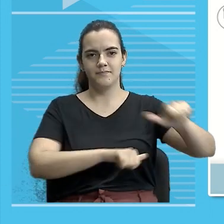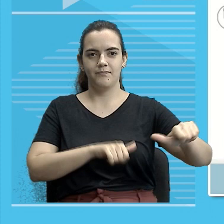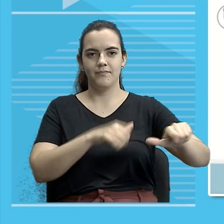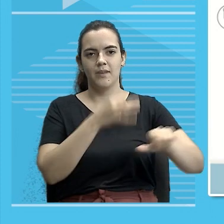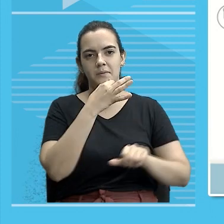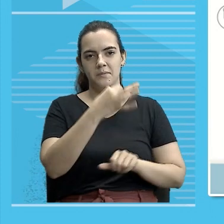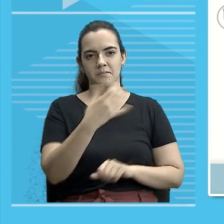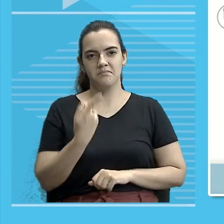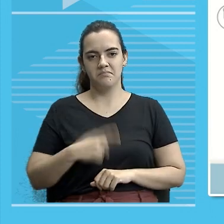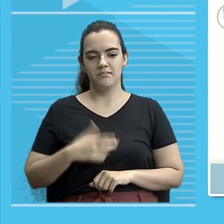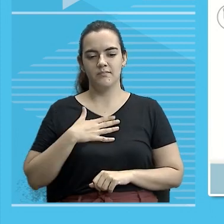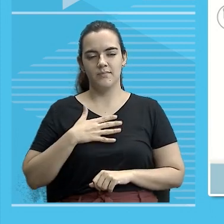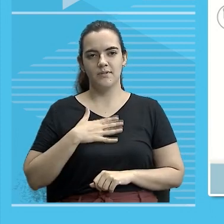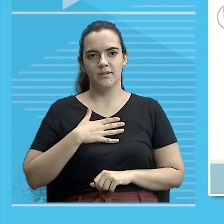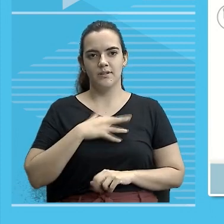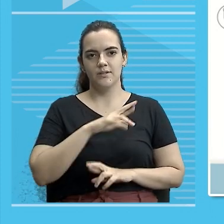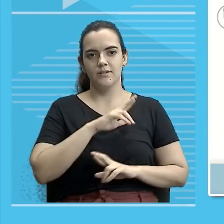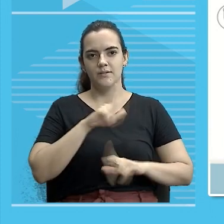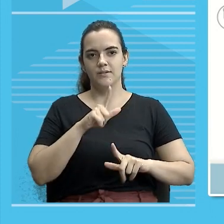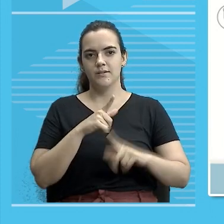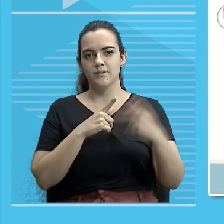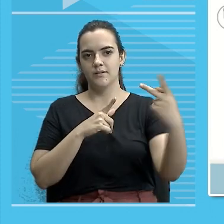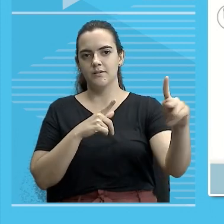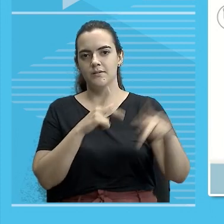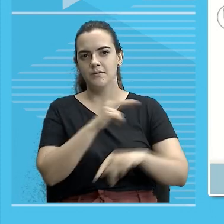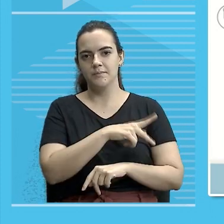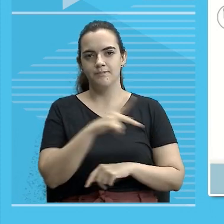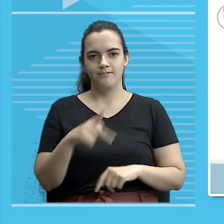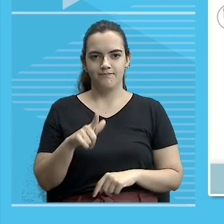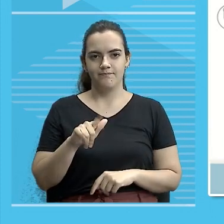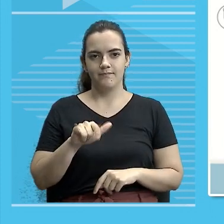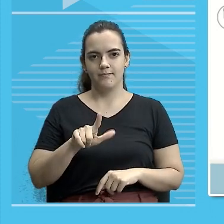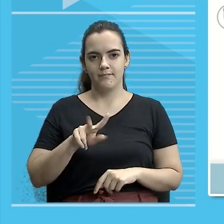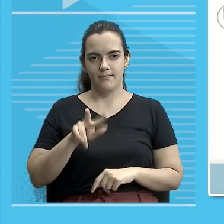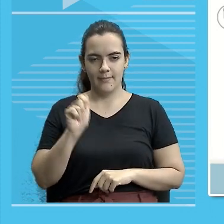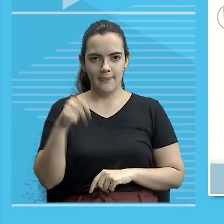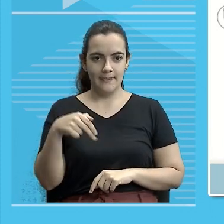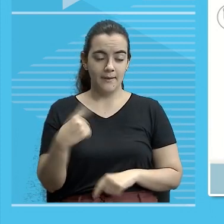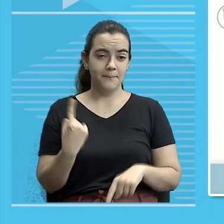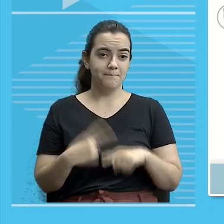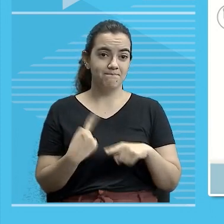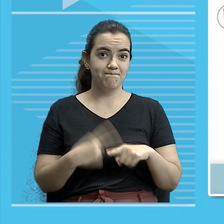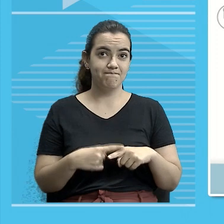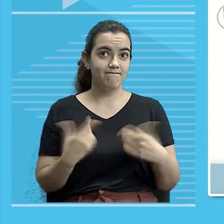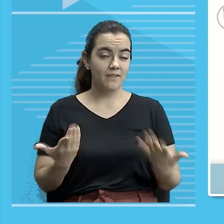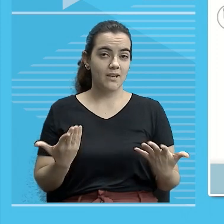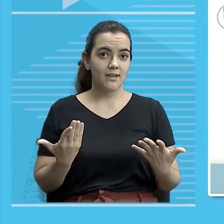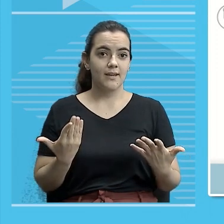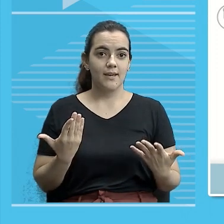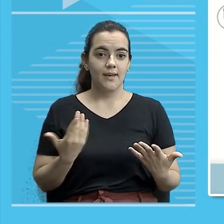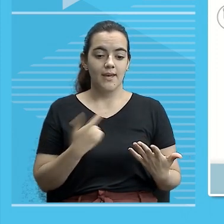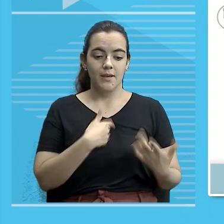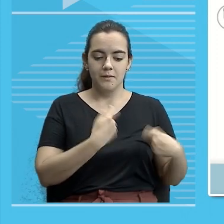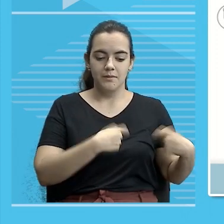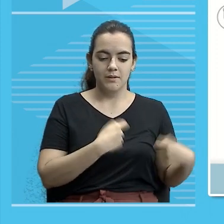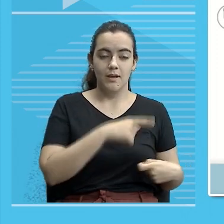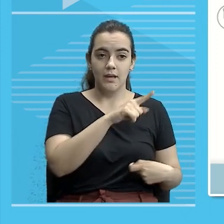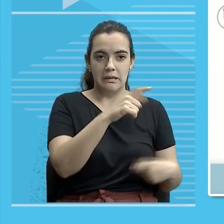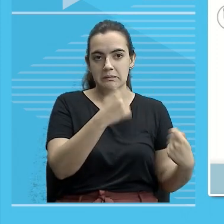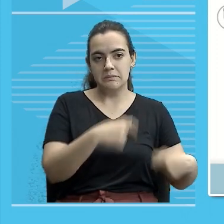entendeu é diferente por isso que nunca se chegou a um consenso por isso que qualidade não é algo objetivo é